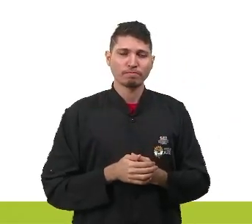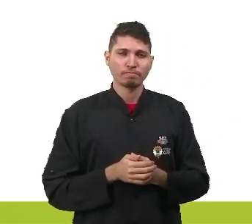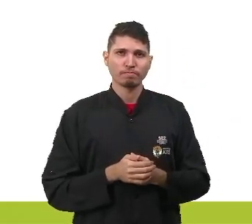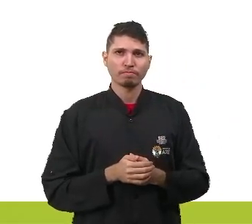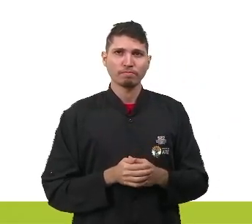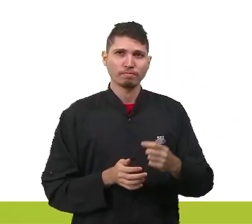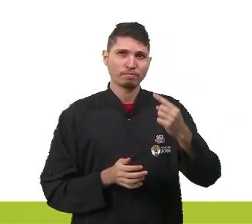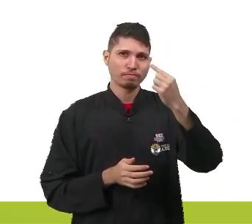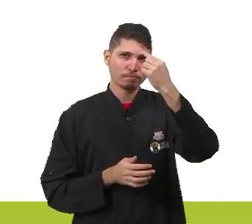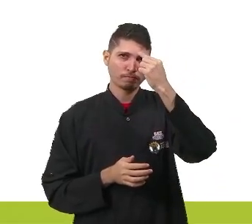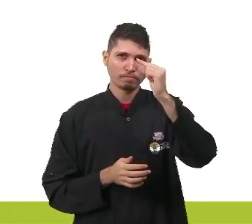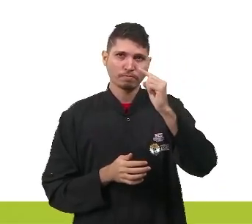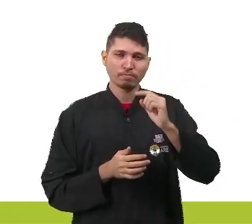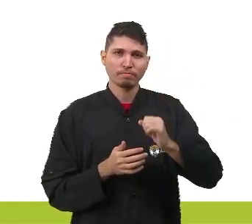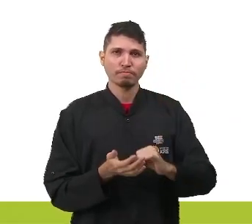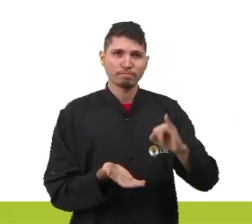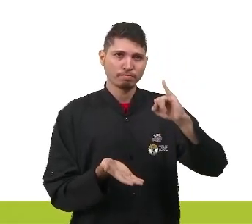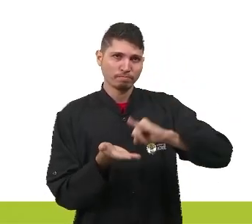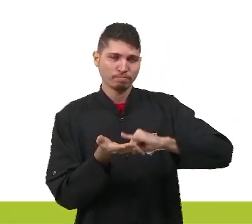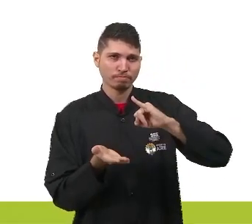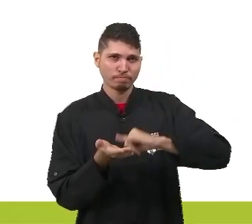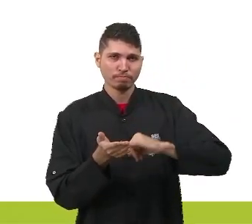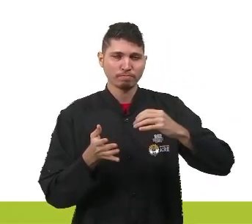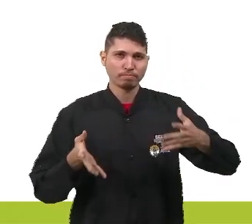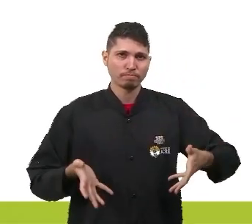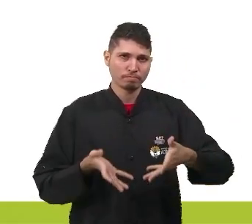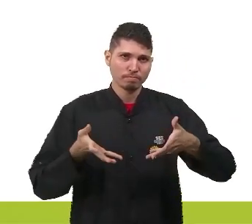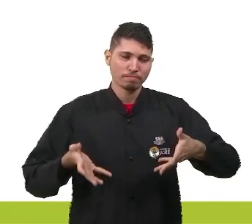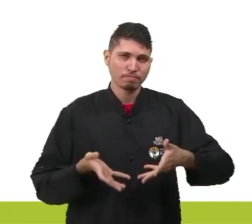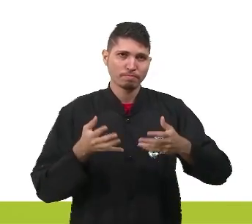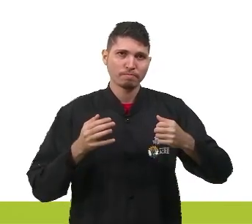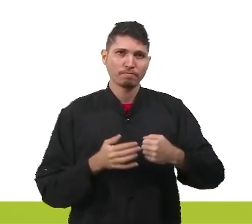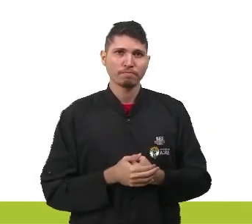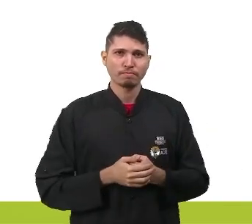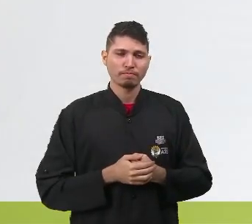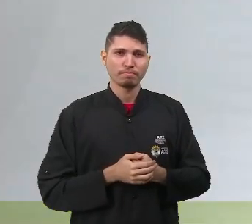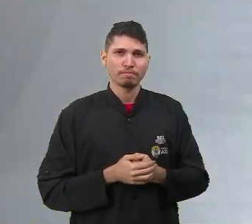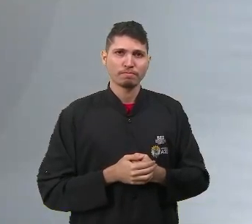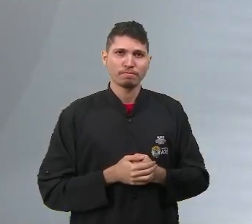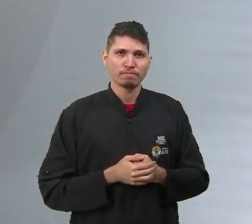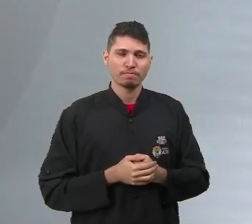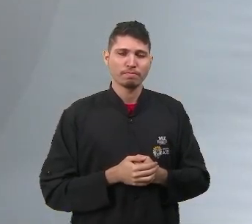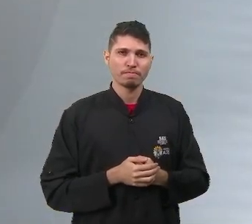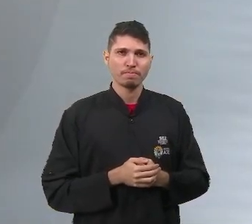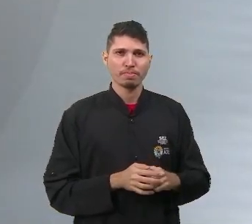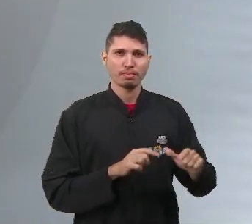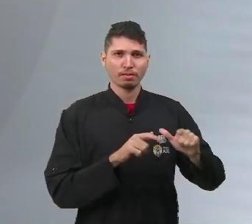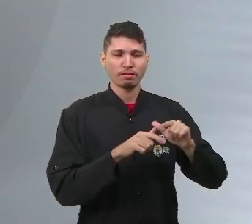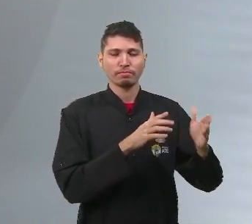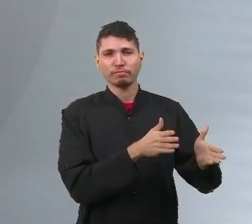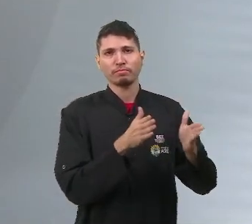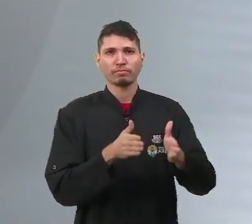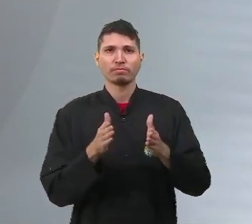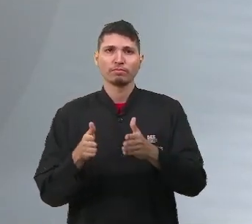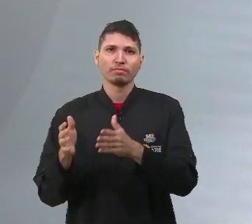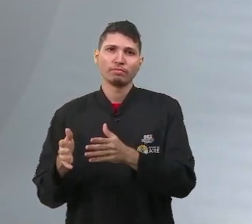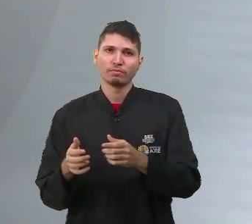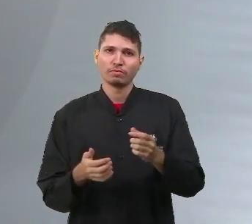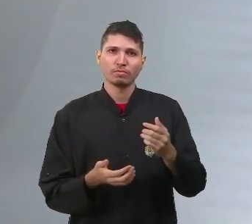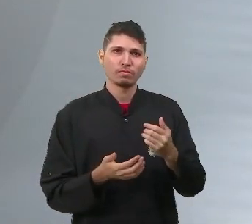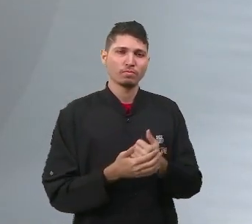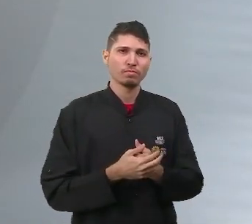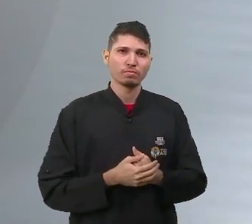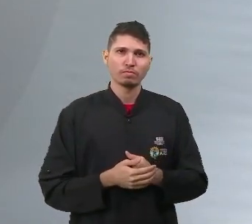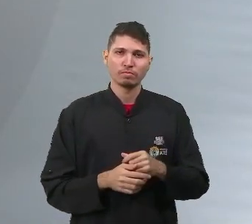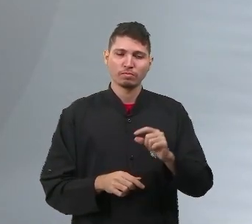eram importados. Então, você tem aqui o incentivo dessas manufaturas para quê? Porque um produto que ele já é produzido em algum local, ele